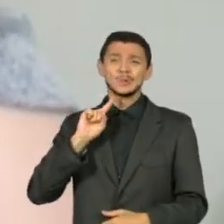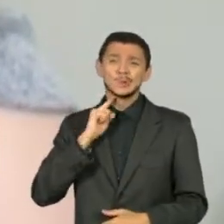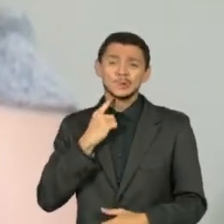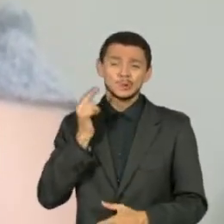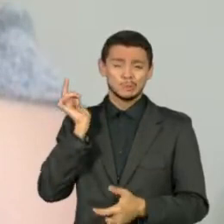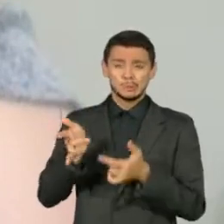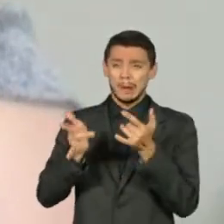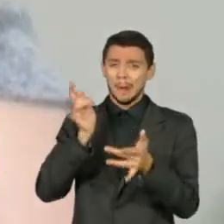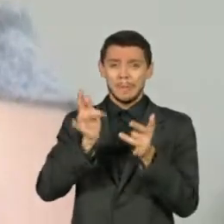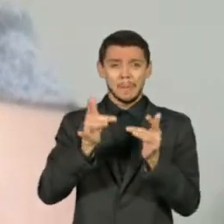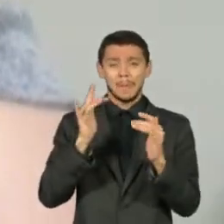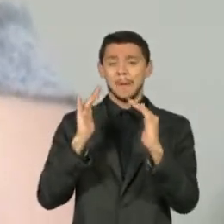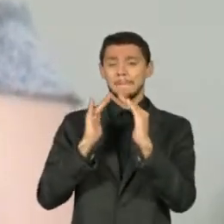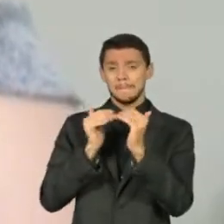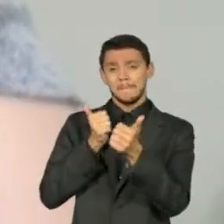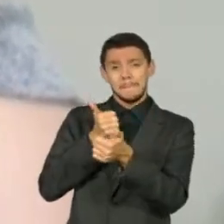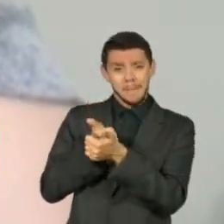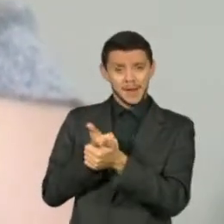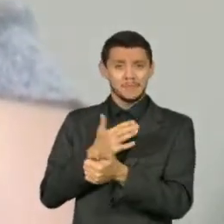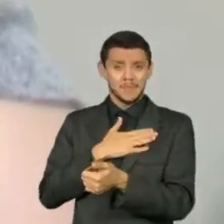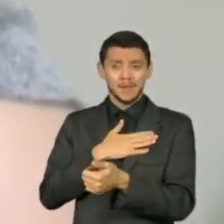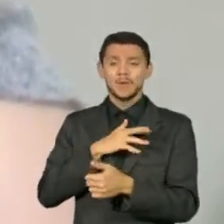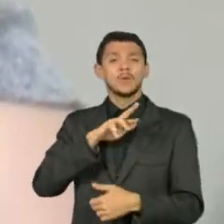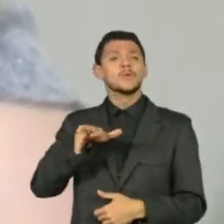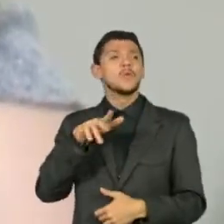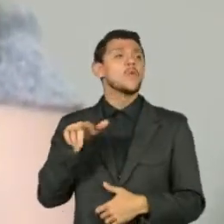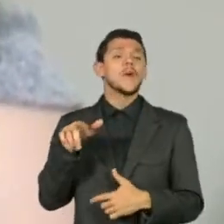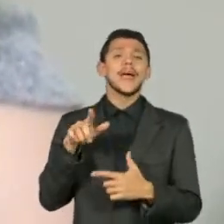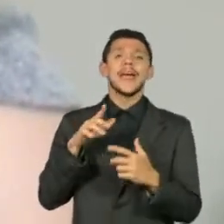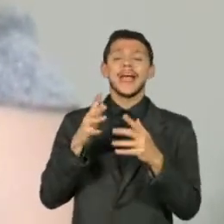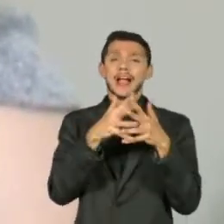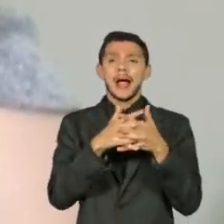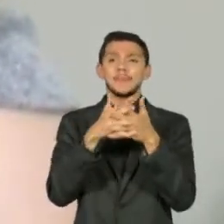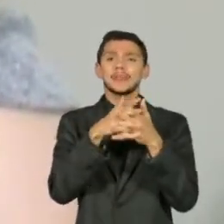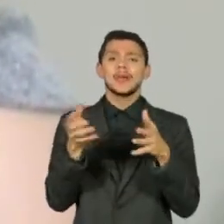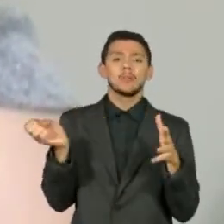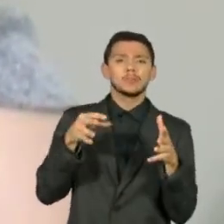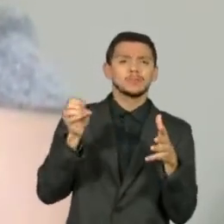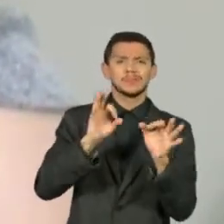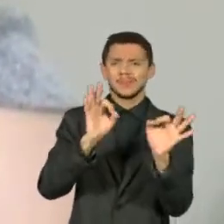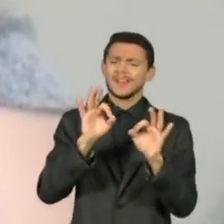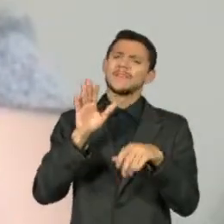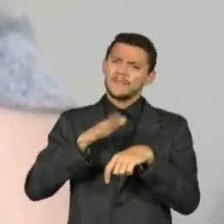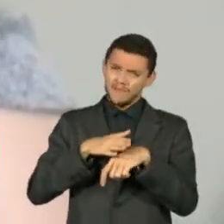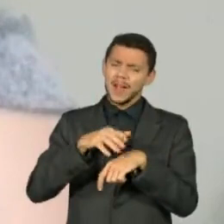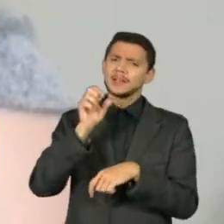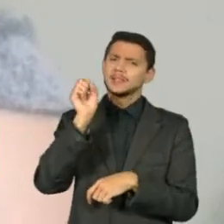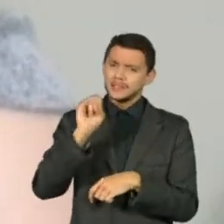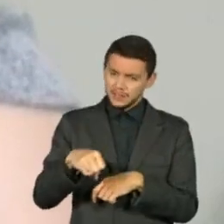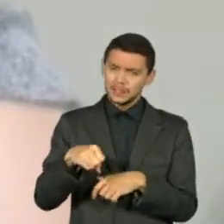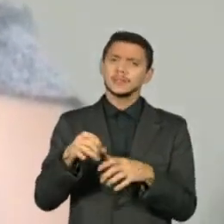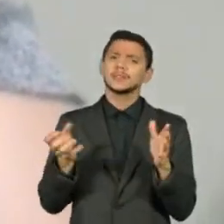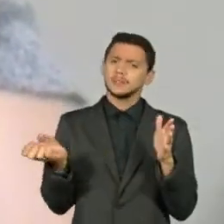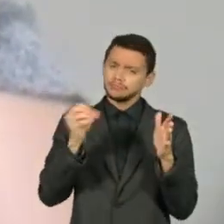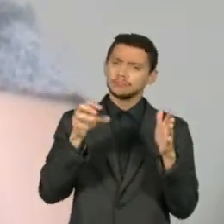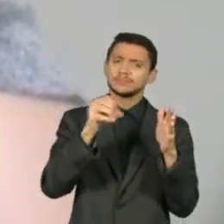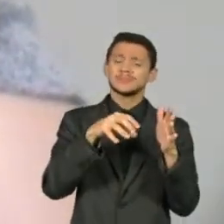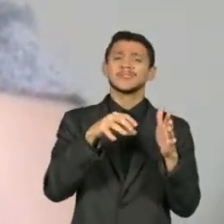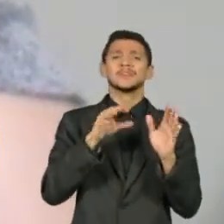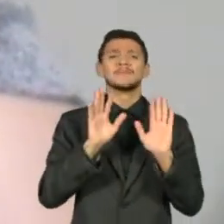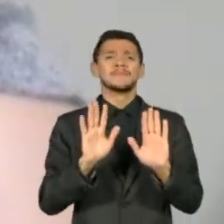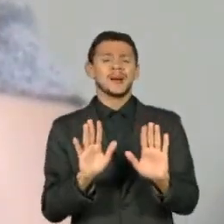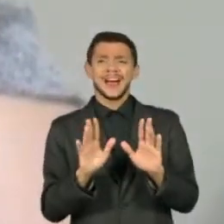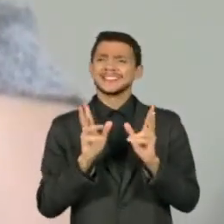onde eu moro. E não é questão do lixeiro não passar, o lixeiro passa, mas falta um trabalho de gari mesmo na região.